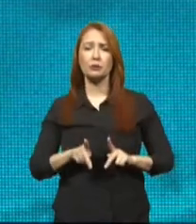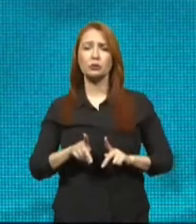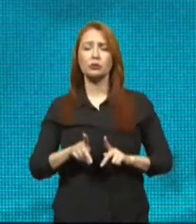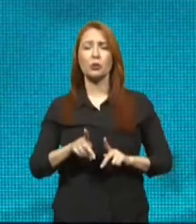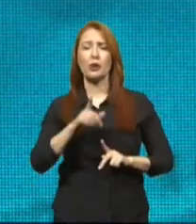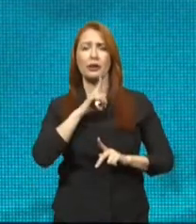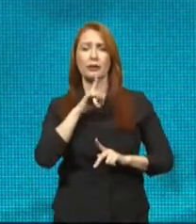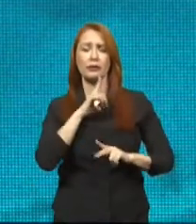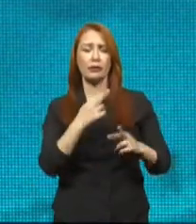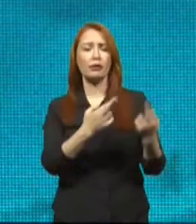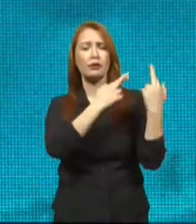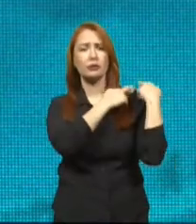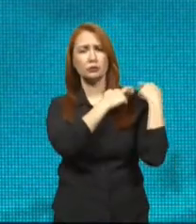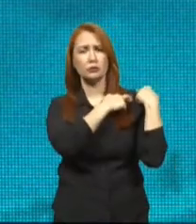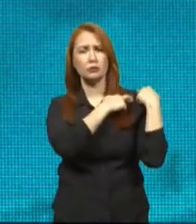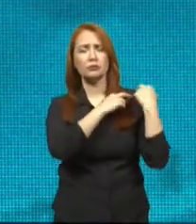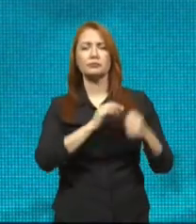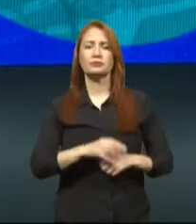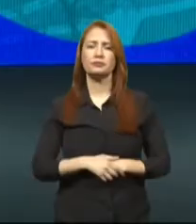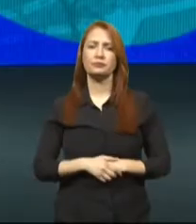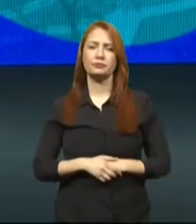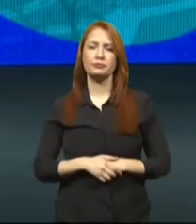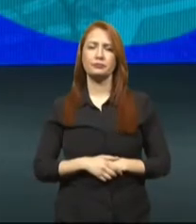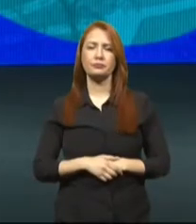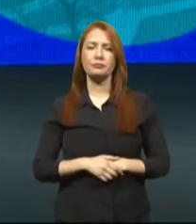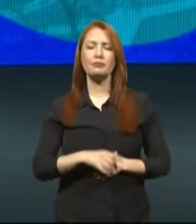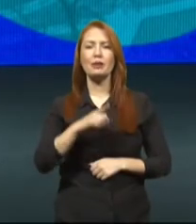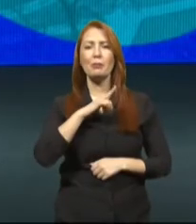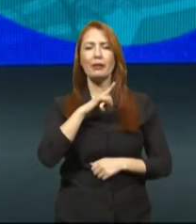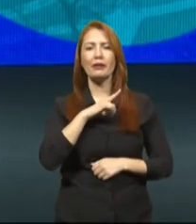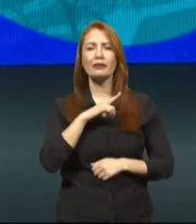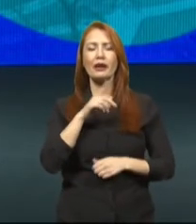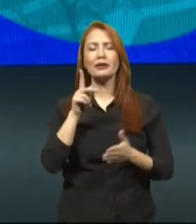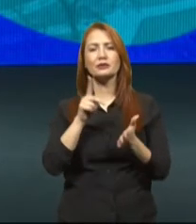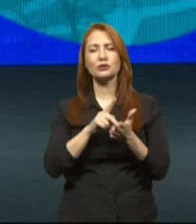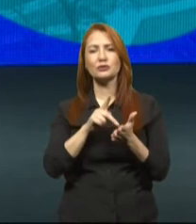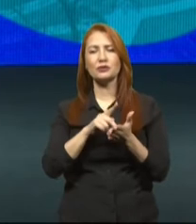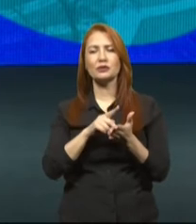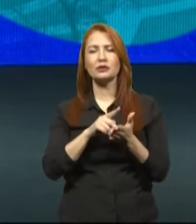sua parte, com responsabilidade. Que ela se torne realidade, né? Que ela saia do sonho. Que ela